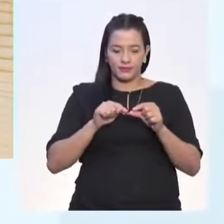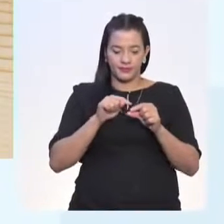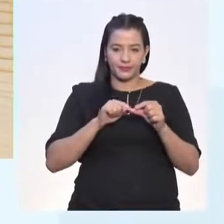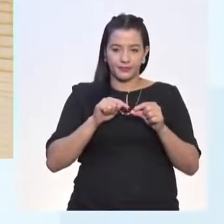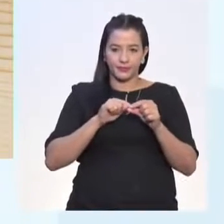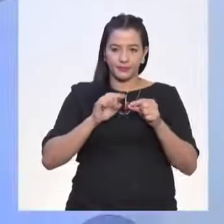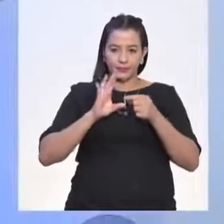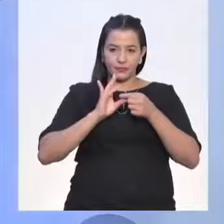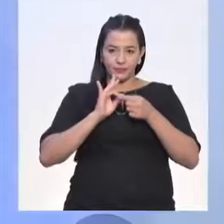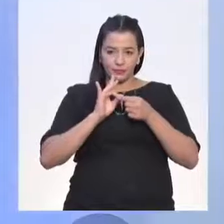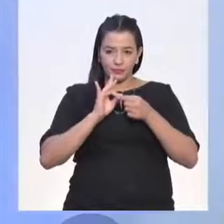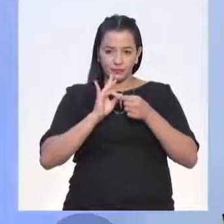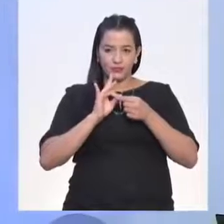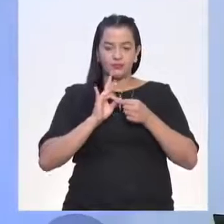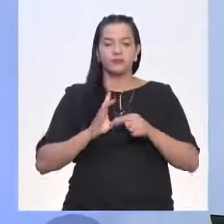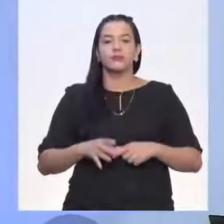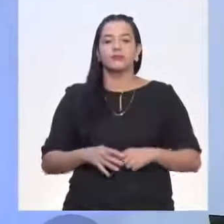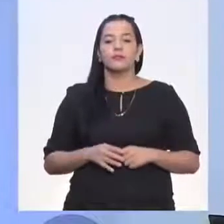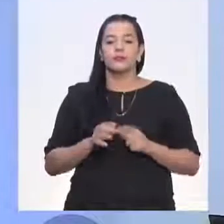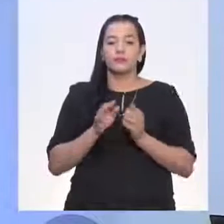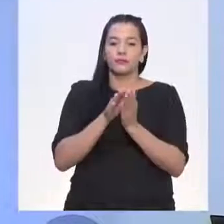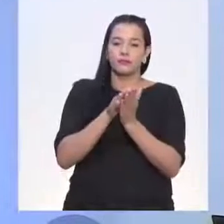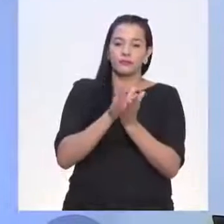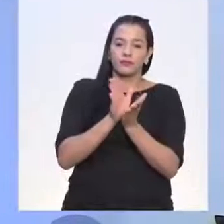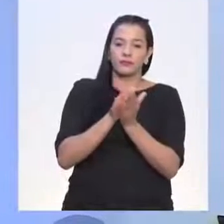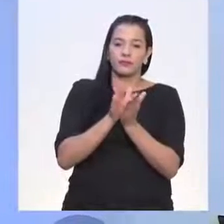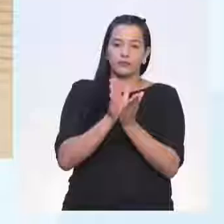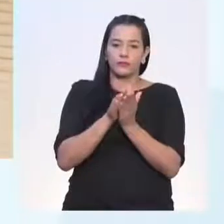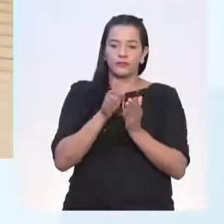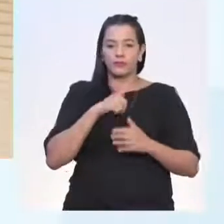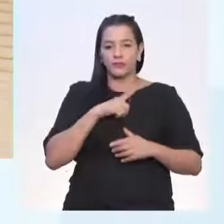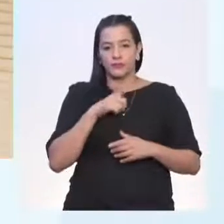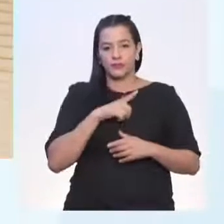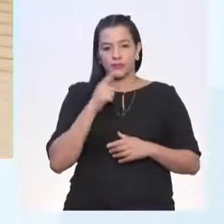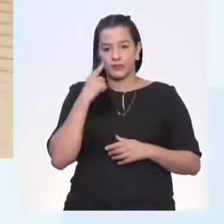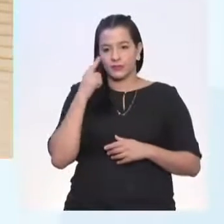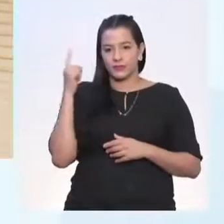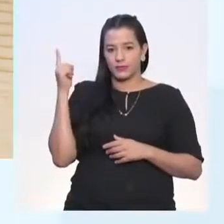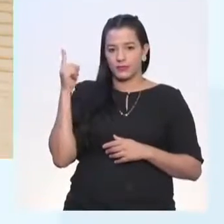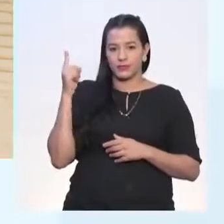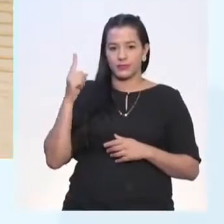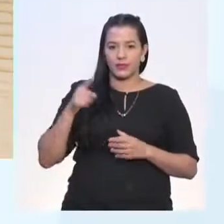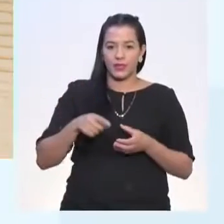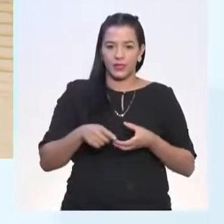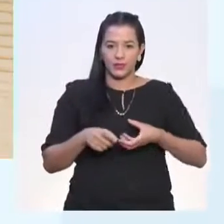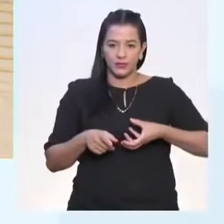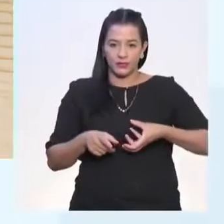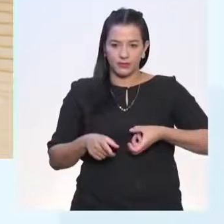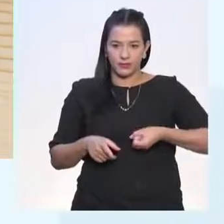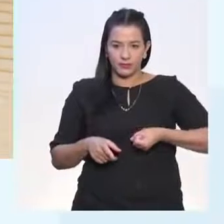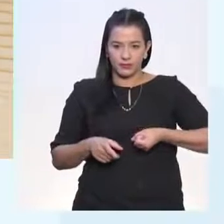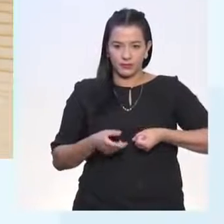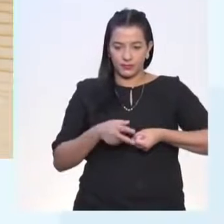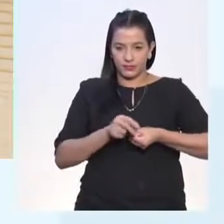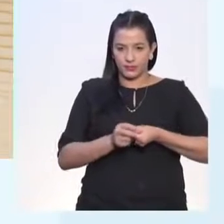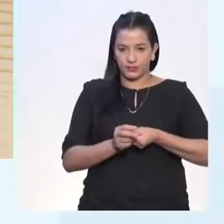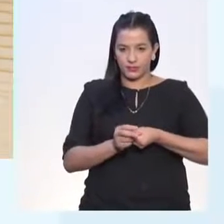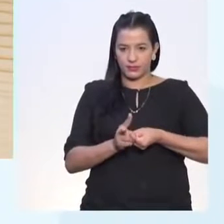é um fulcro que está no meio. E você tem a força que você faz no cabo da